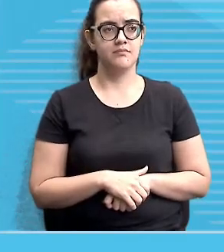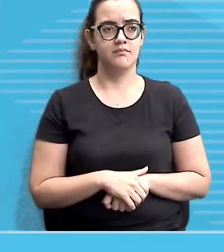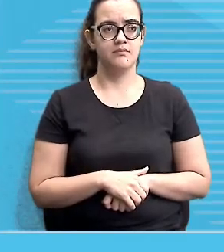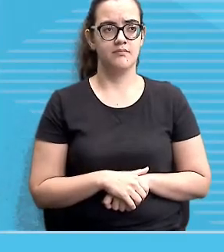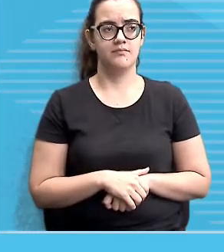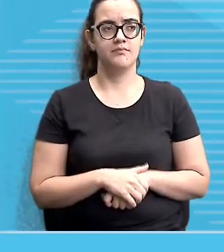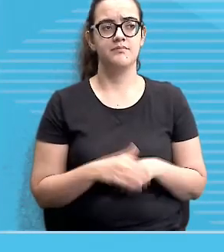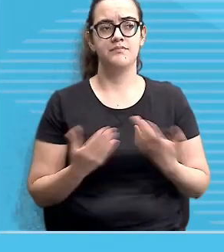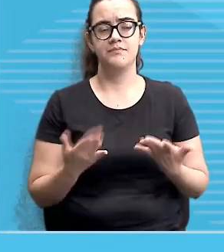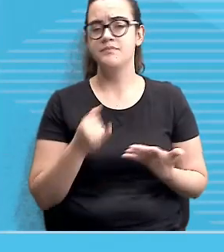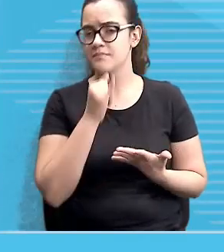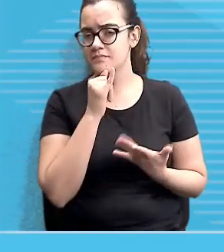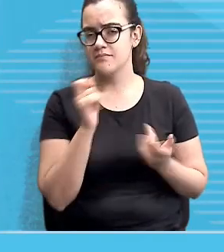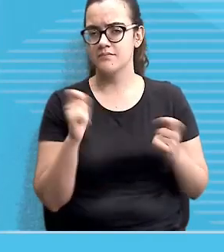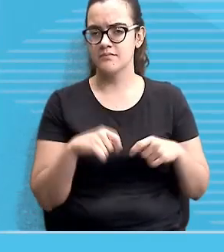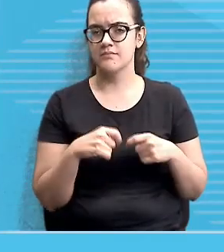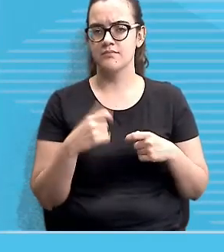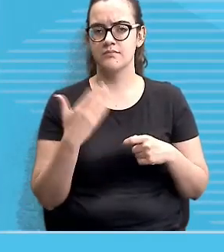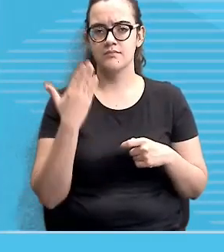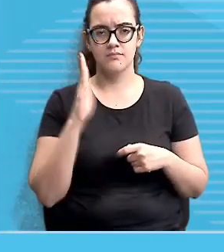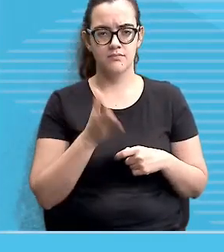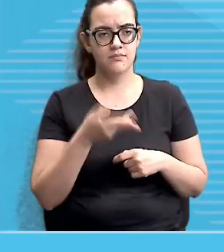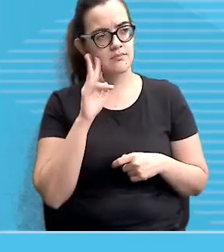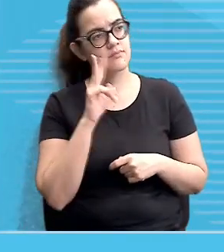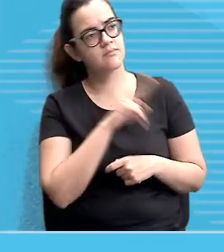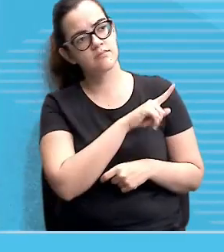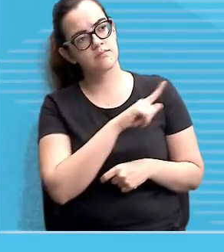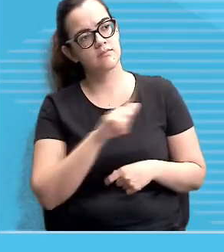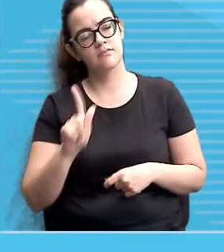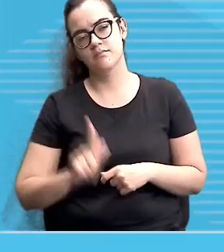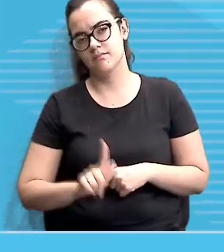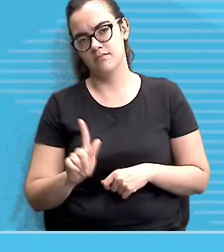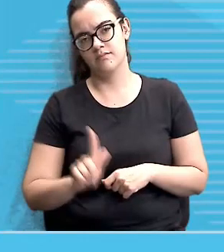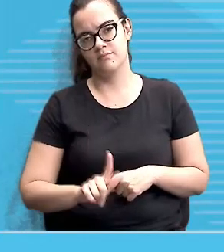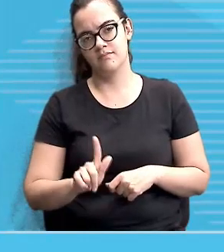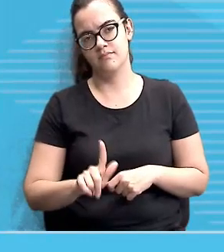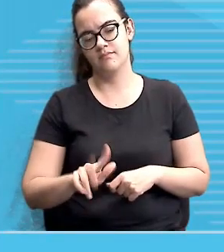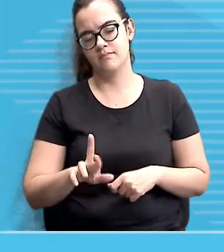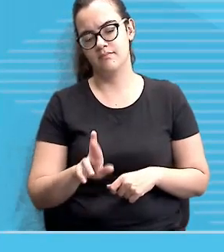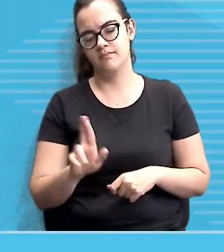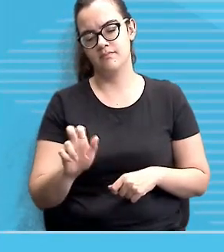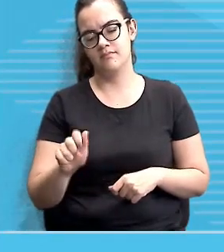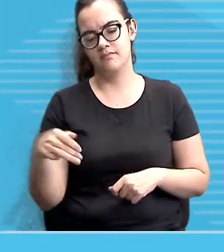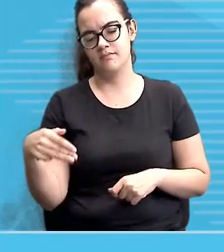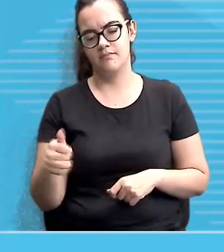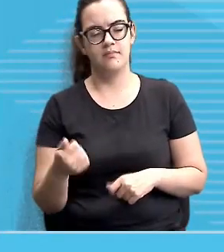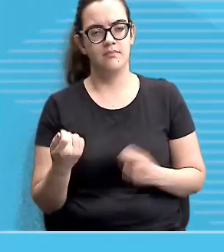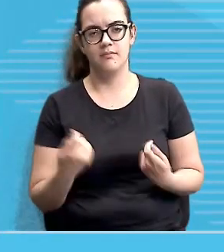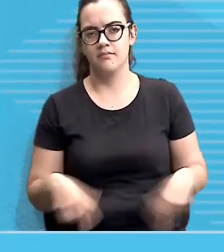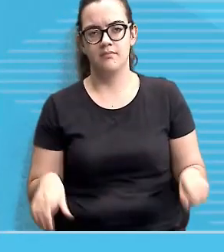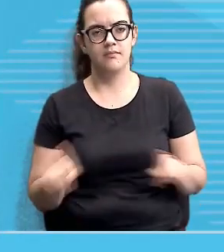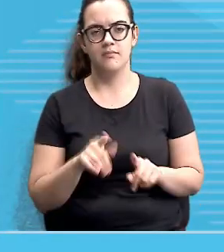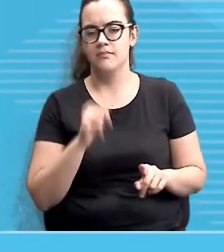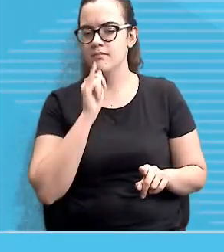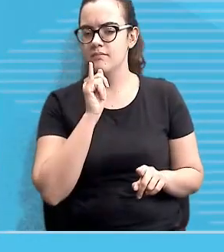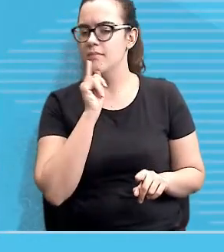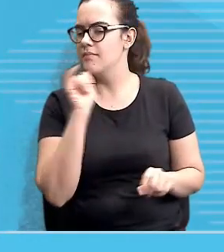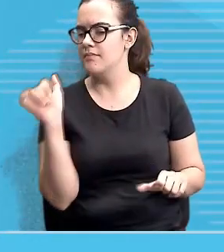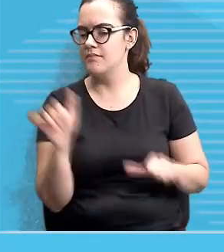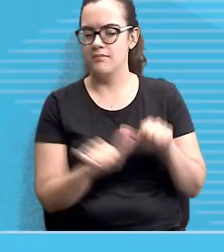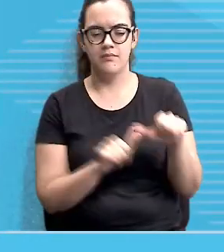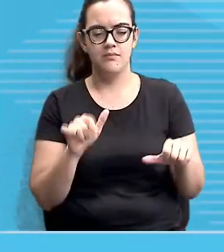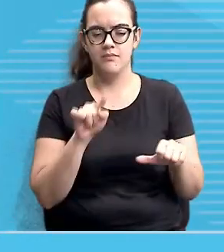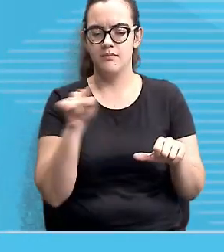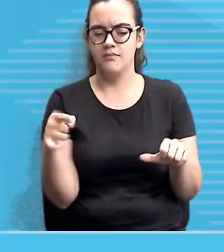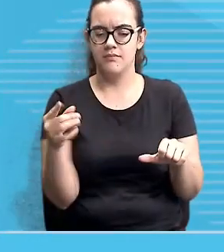a massa já em grama então aqui você não precisa transformar nada e o objeto que